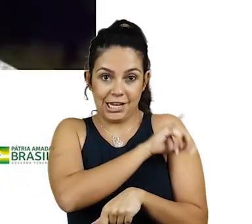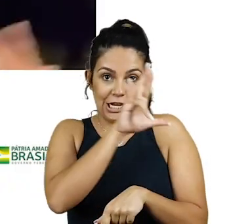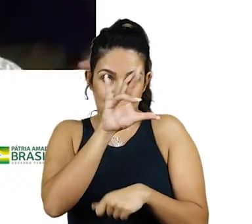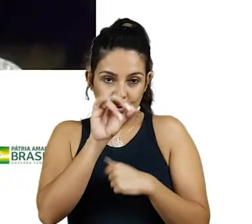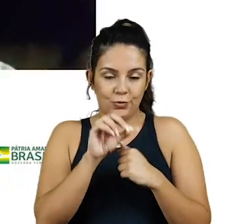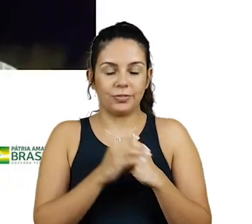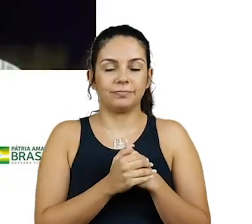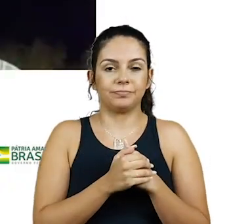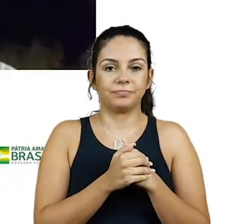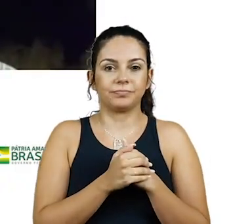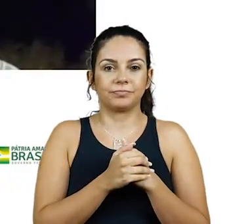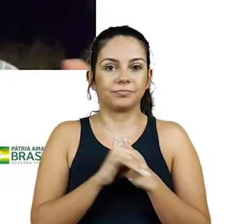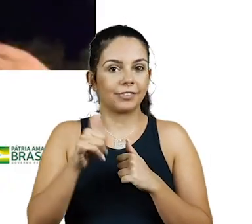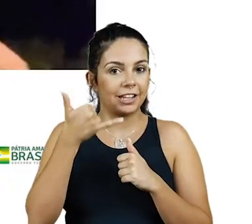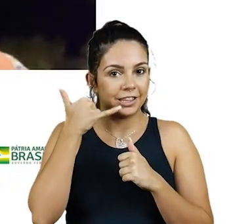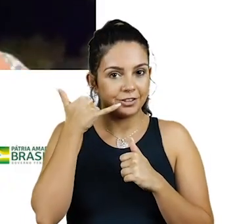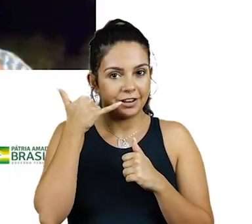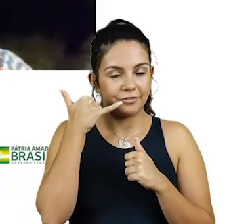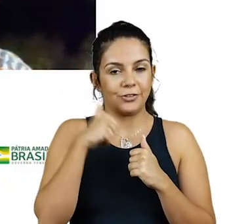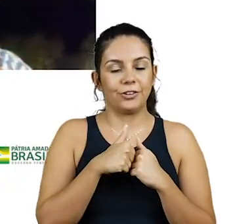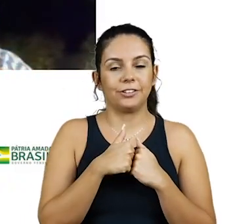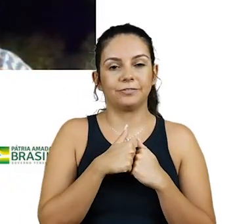Janeiro, atende o telefone,